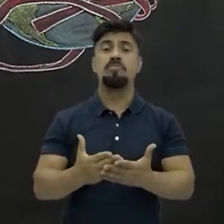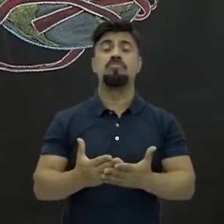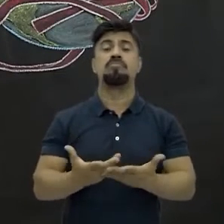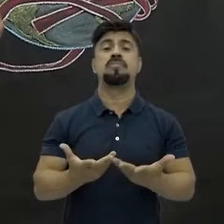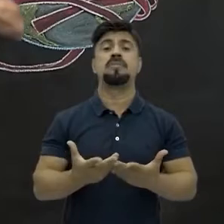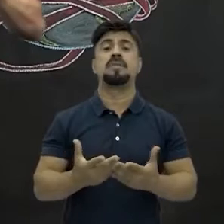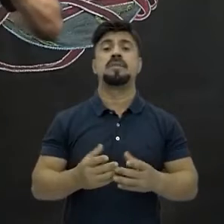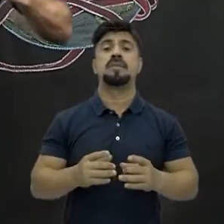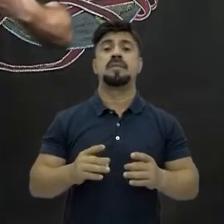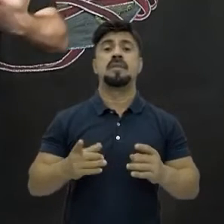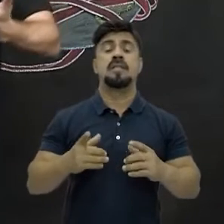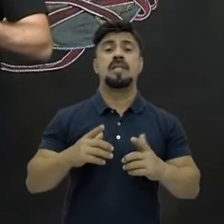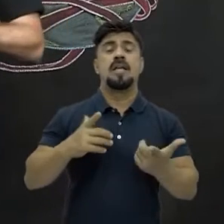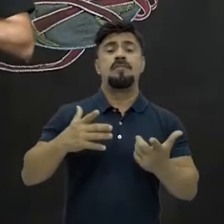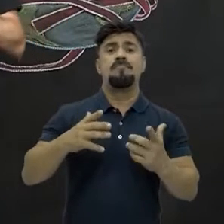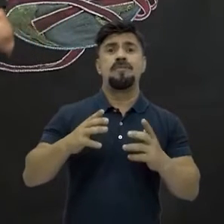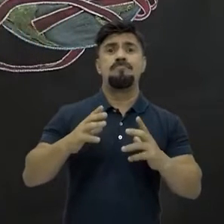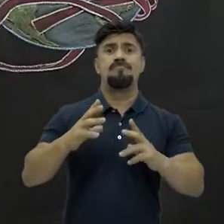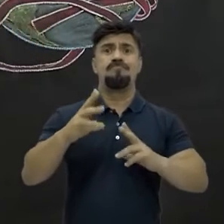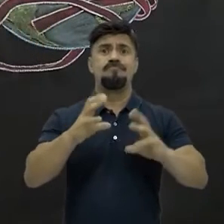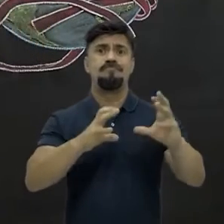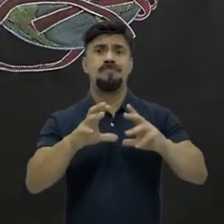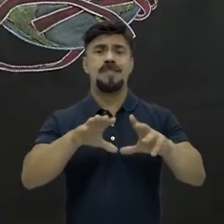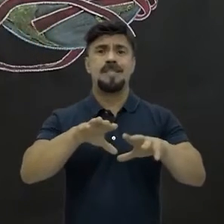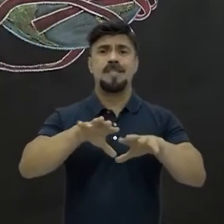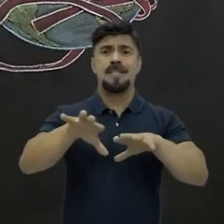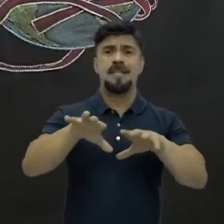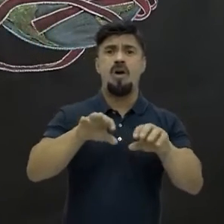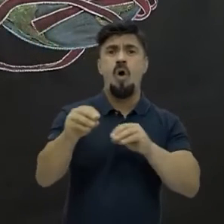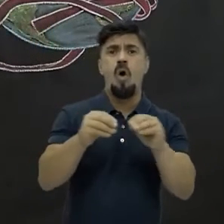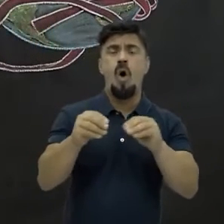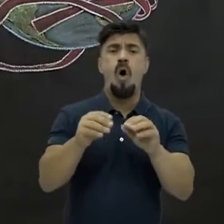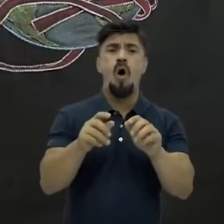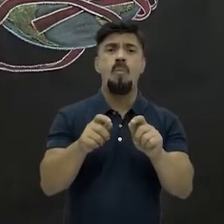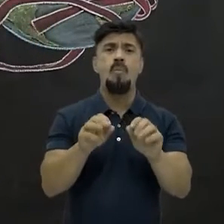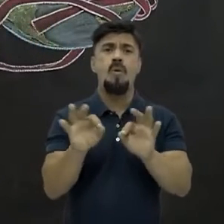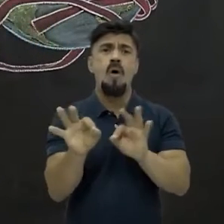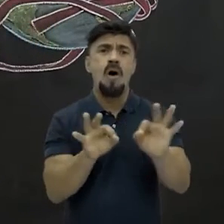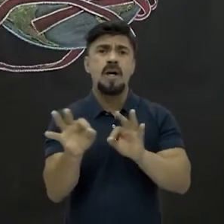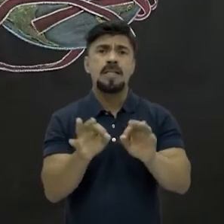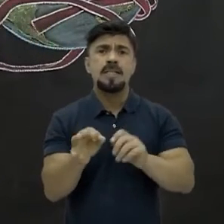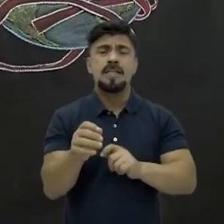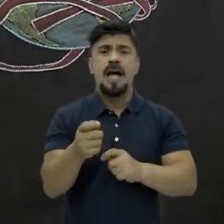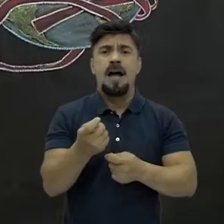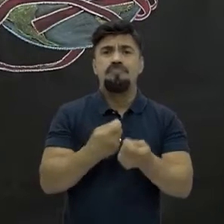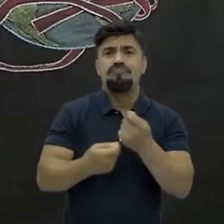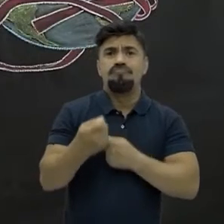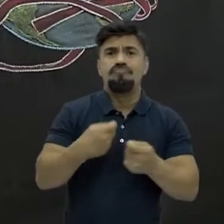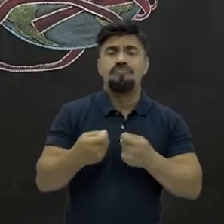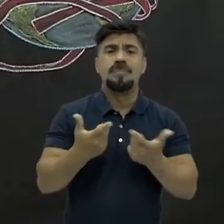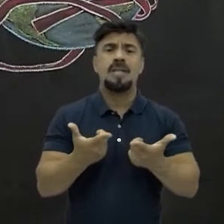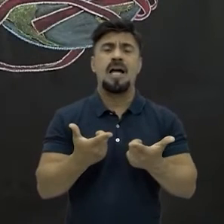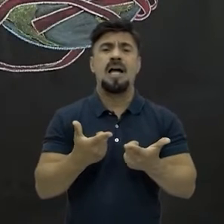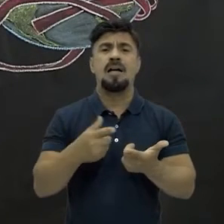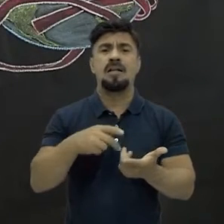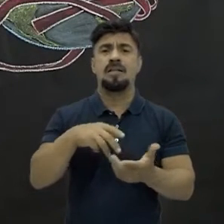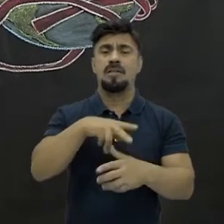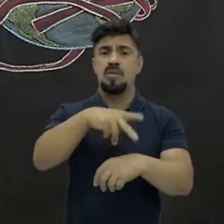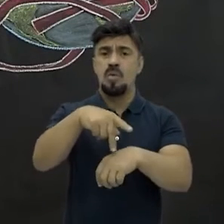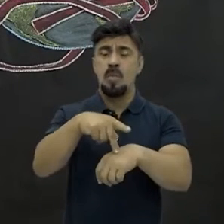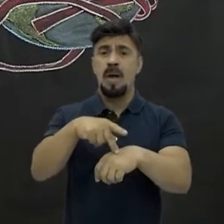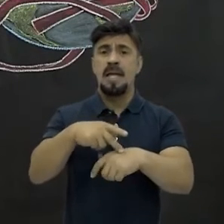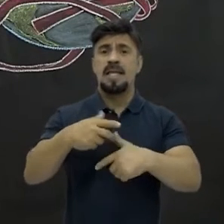de início já divergências entre a maneira como conduzia a economia do país. E logo teve a Guerra Civil